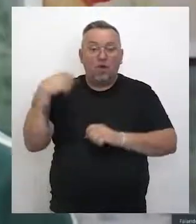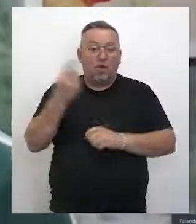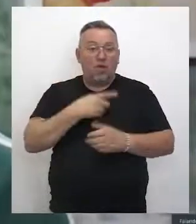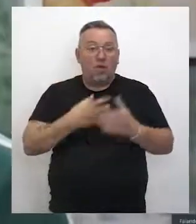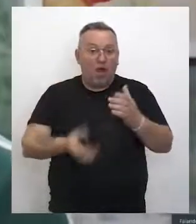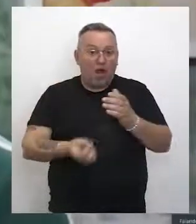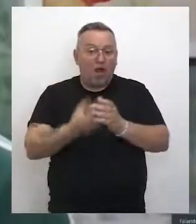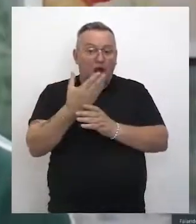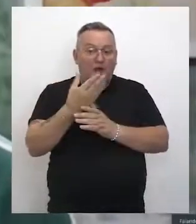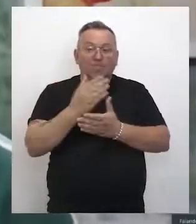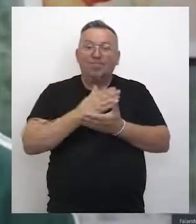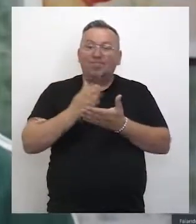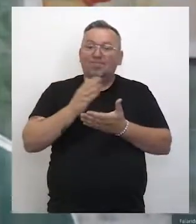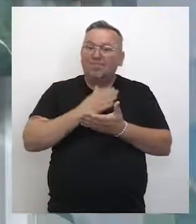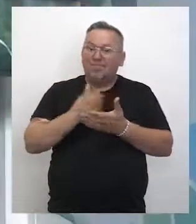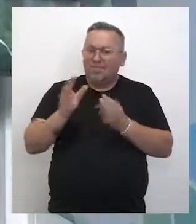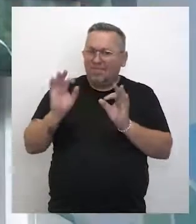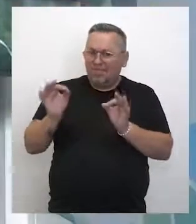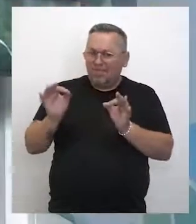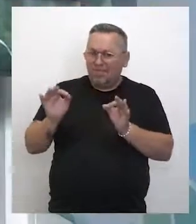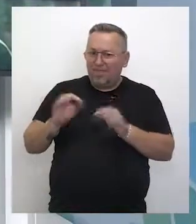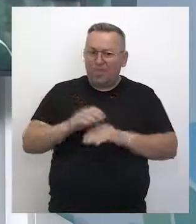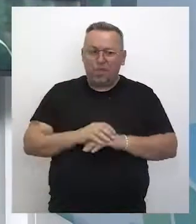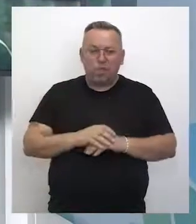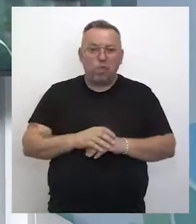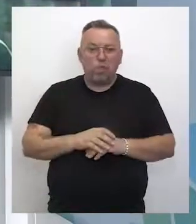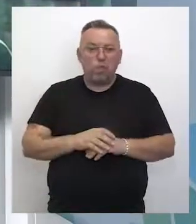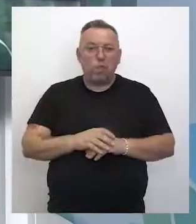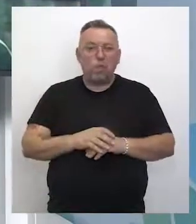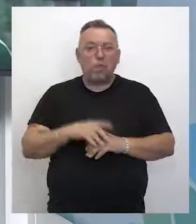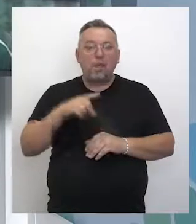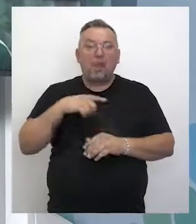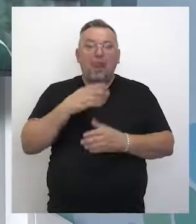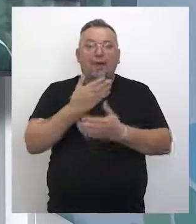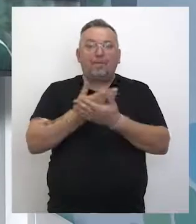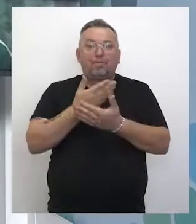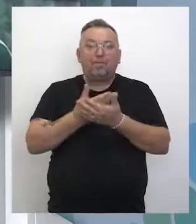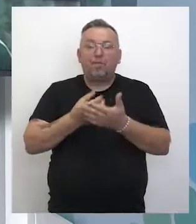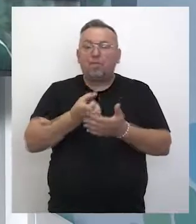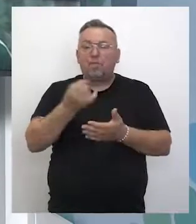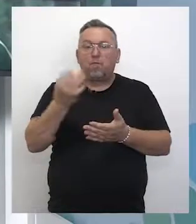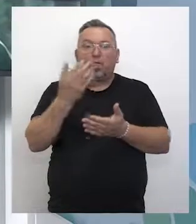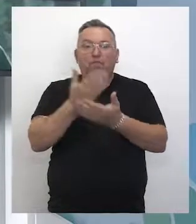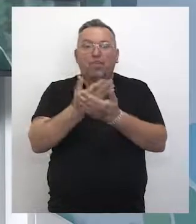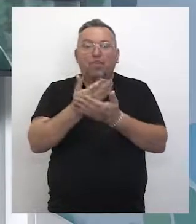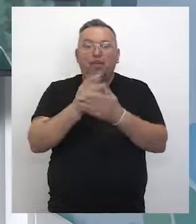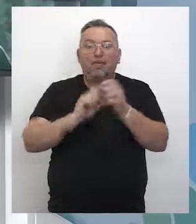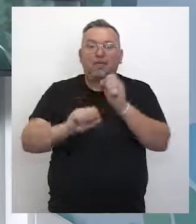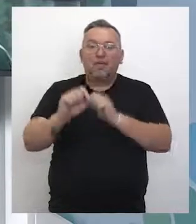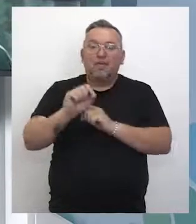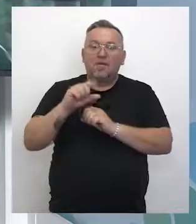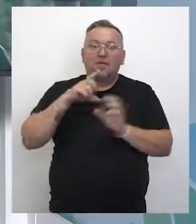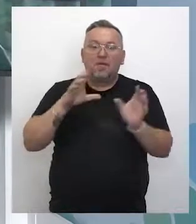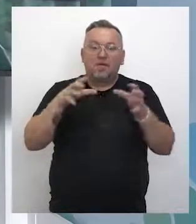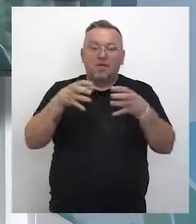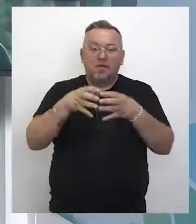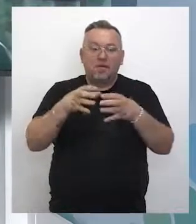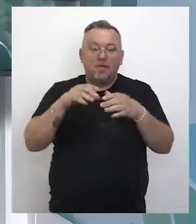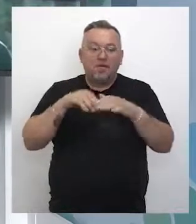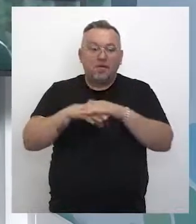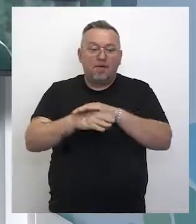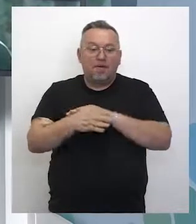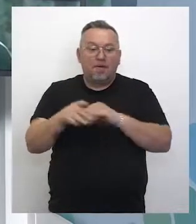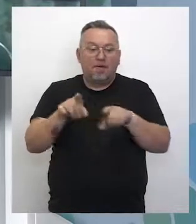não é verdade, prof? É verdade. Então, né, a gente está estudando em várias aulas, né, vendo essa questão aí das comunidades tradicionais,